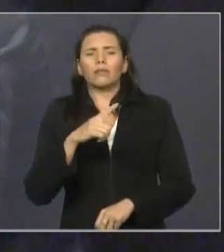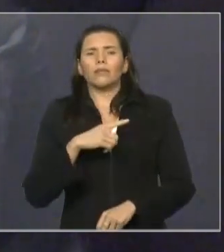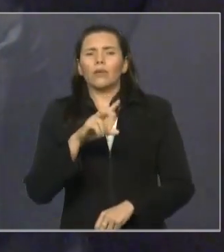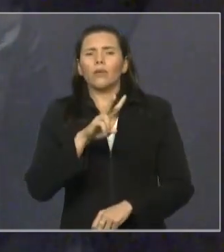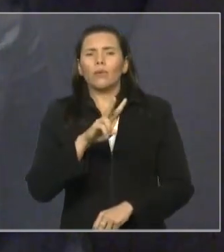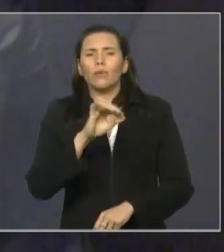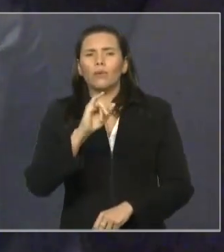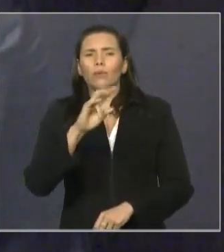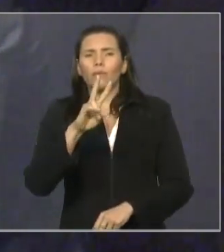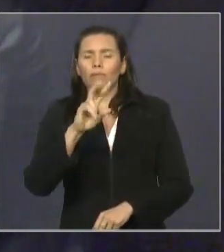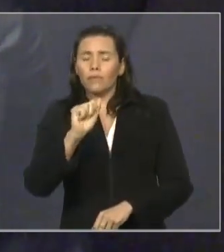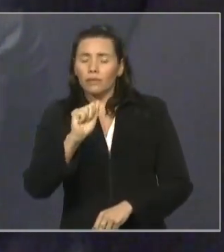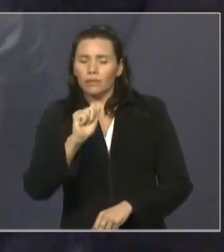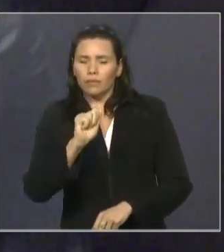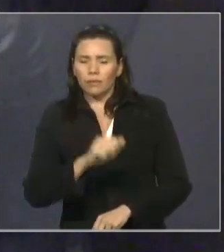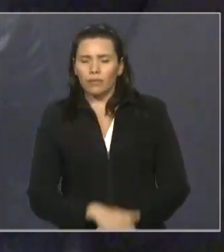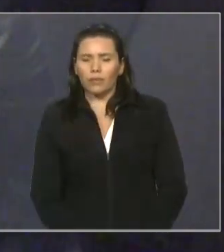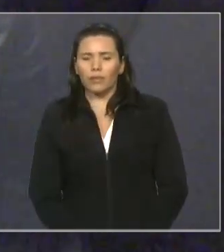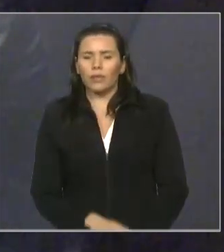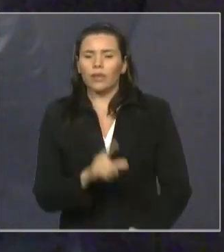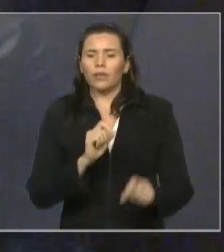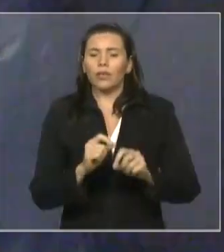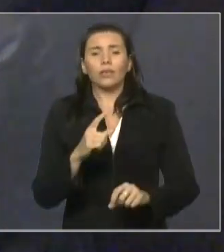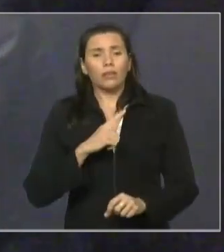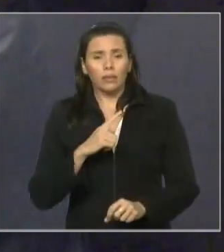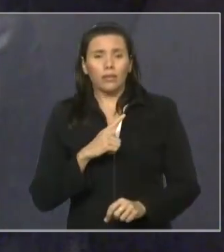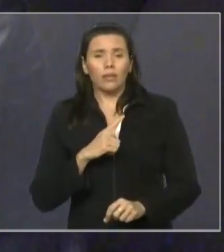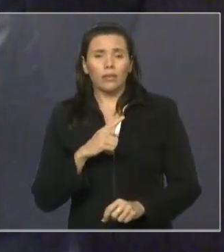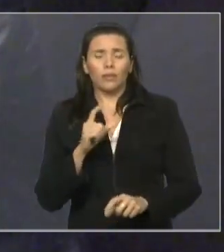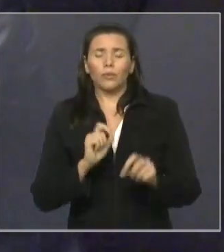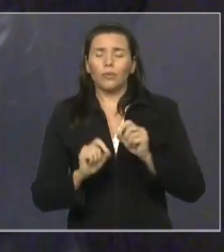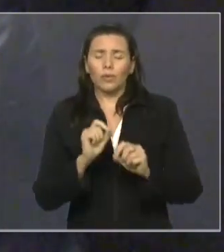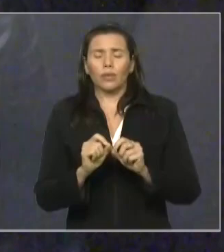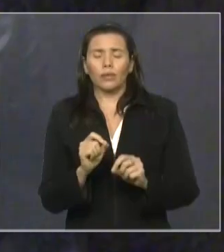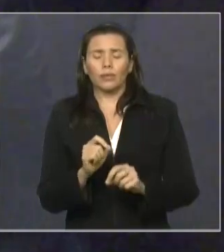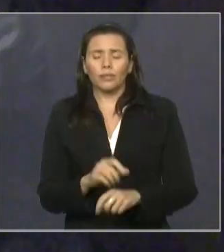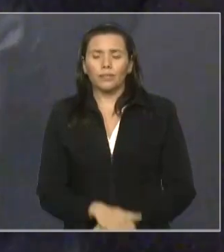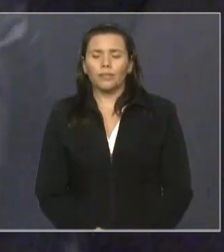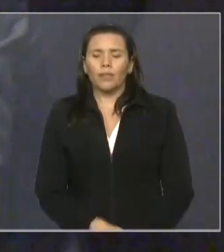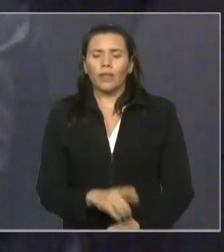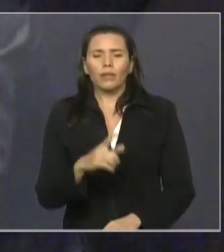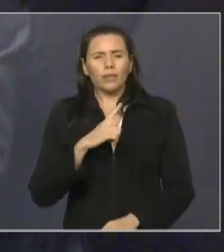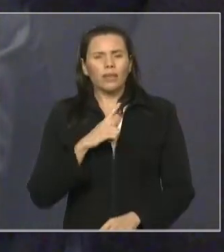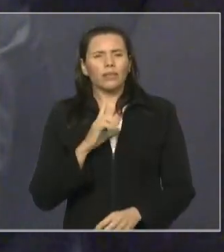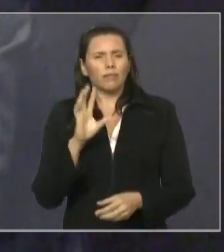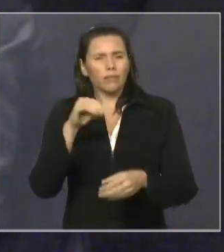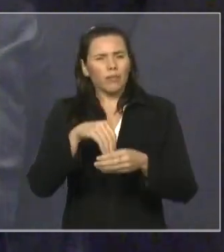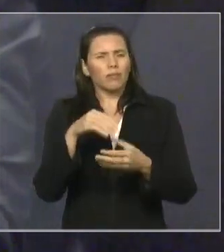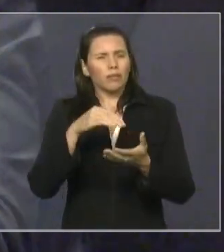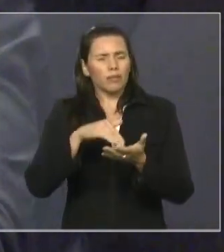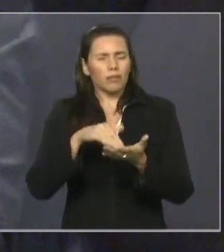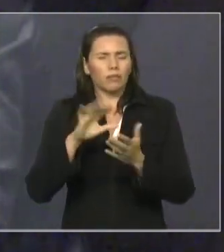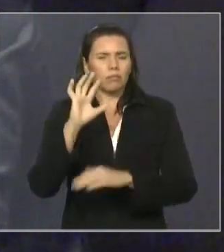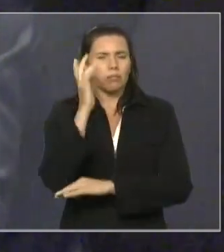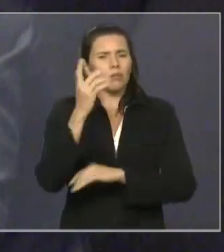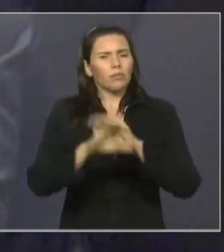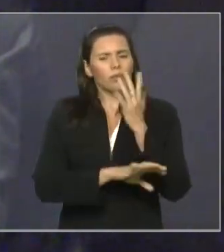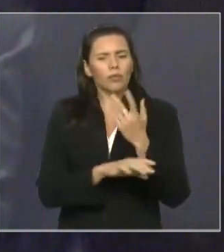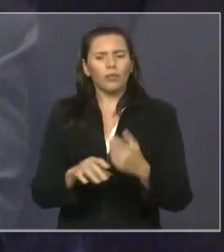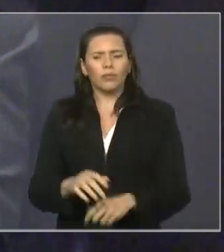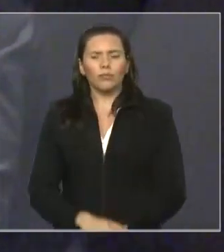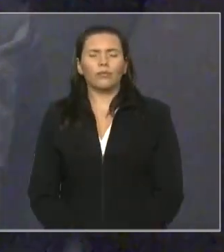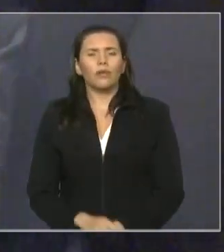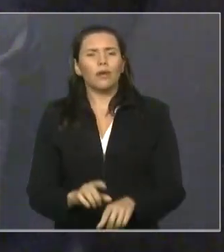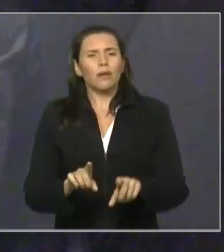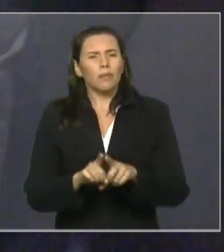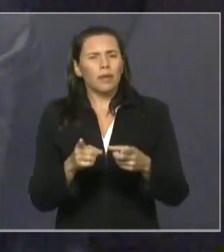atendimento da Delegacia de Proteção e Defesa dos Animais. Hoje funciona na Secretaria de Meio Ambiente. Funcionando no Viva da Beira-Mar, vai ser ainda mais acessível,